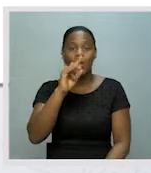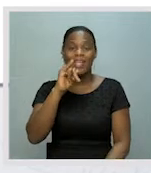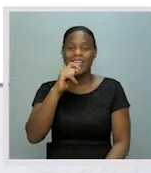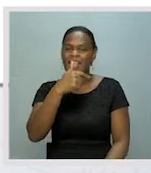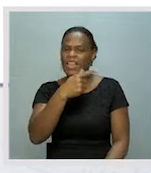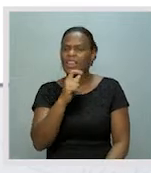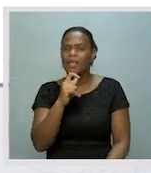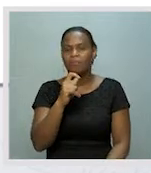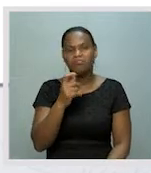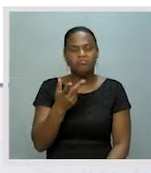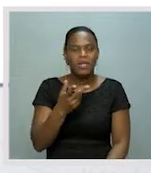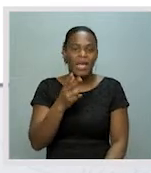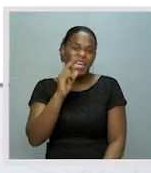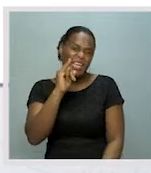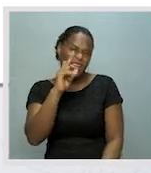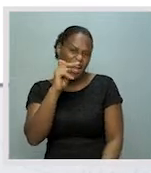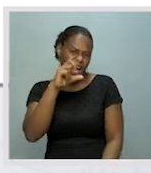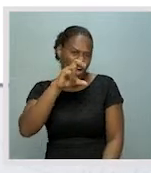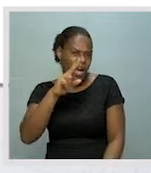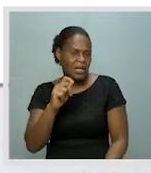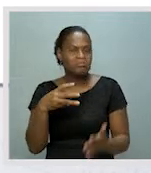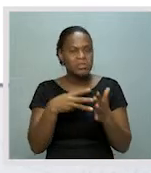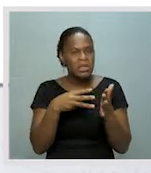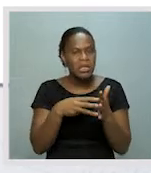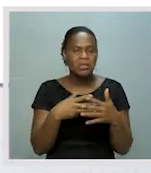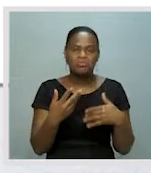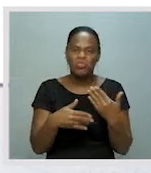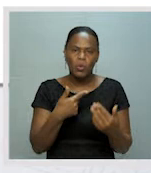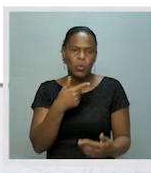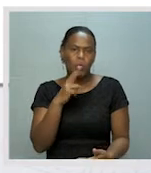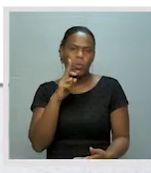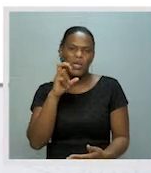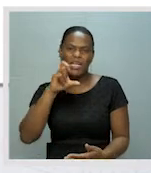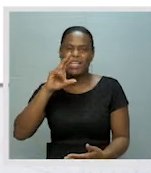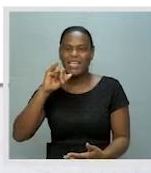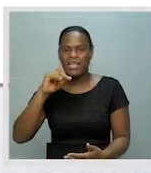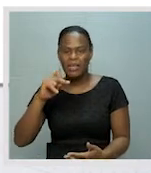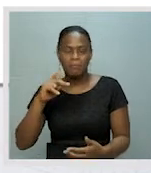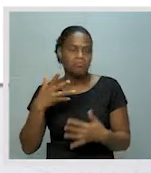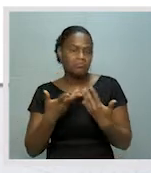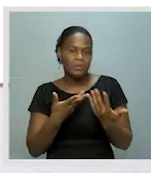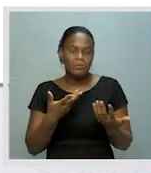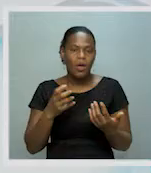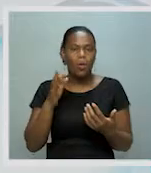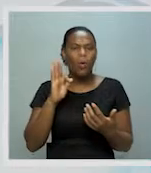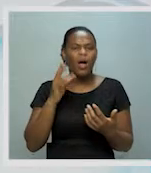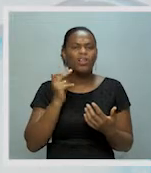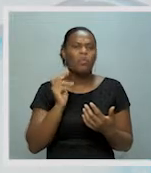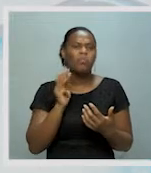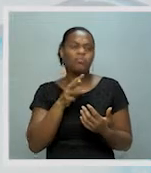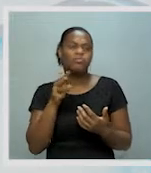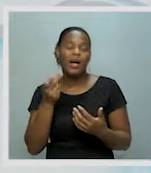a região do Iraque, Síria, Irã, Turquia, por aí fora, né? 4 milênios antes de Cristo, ok? Ainda